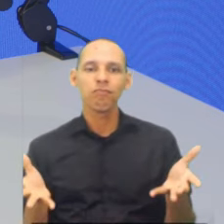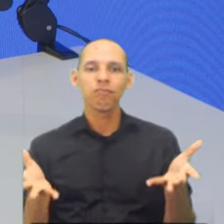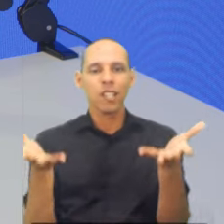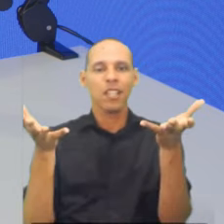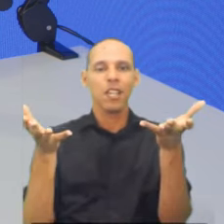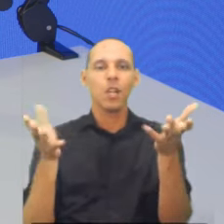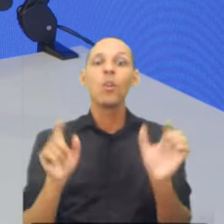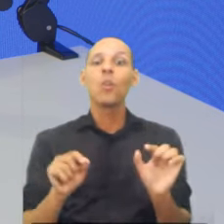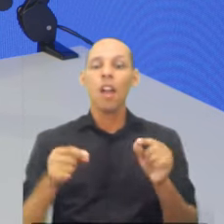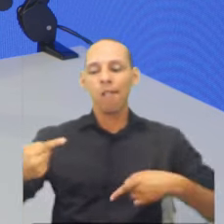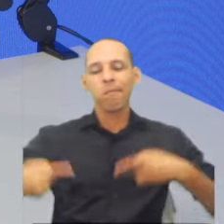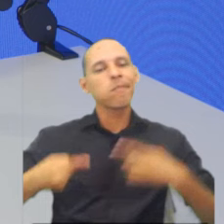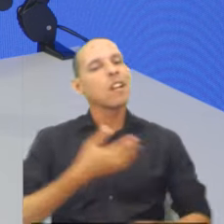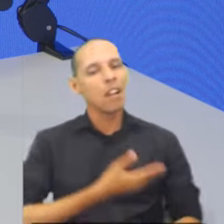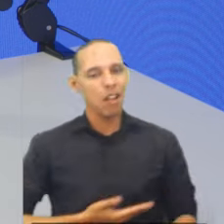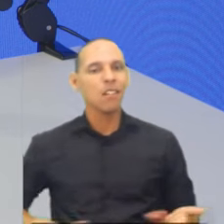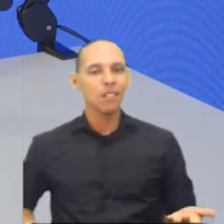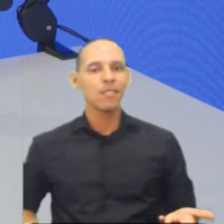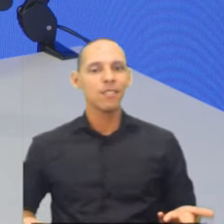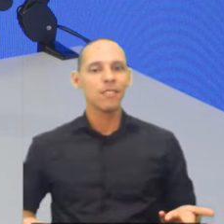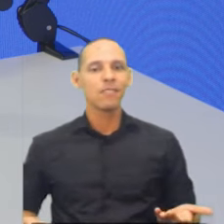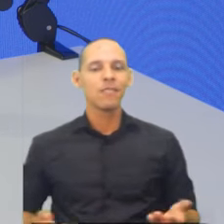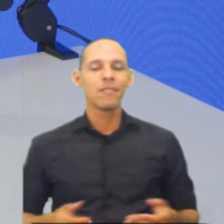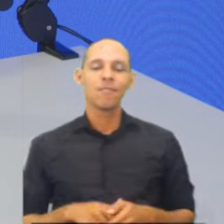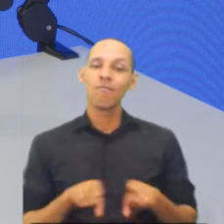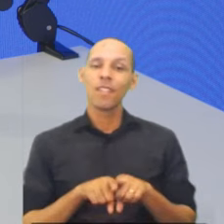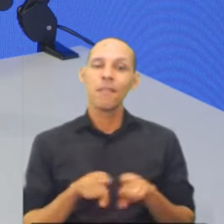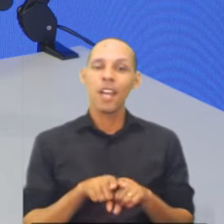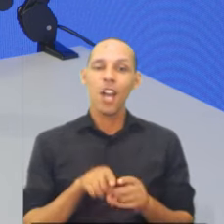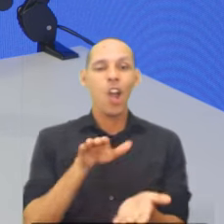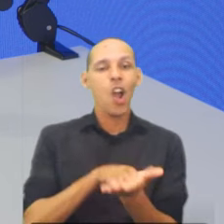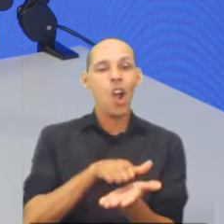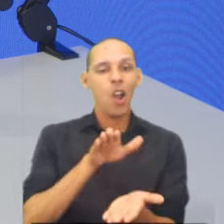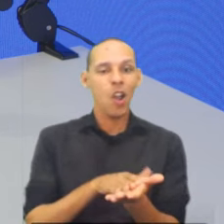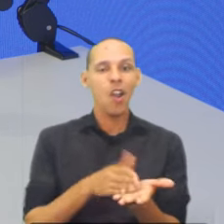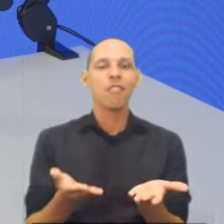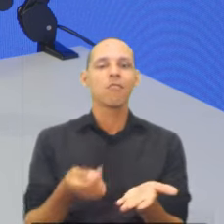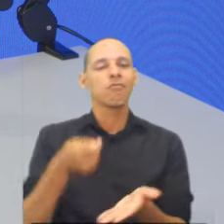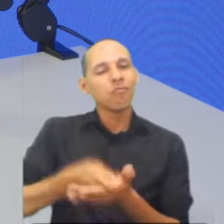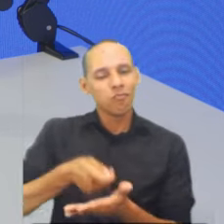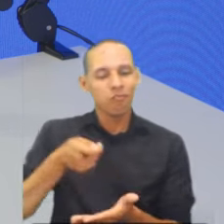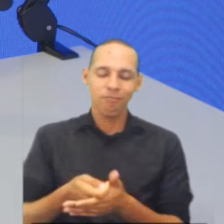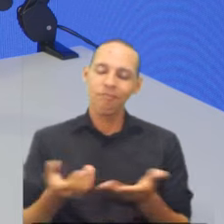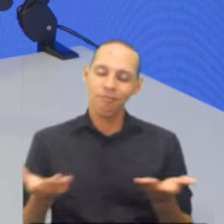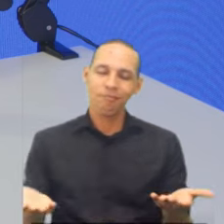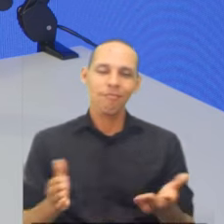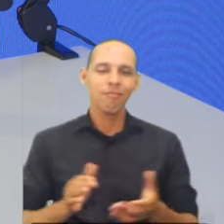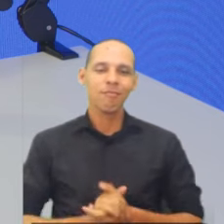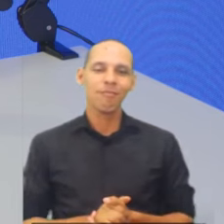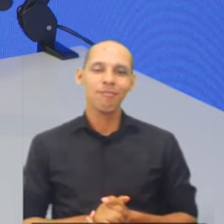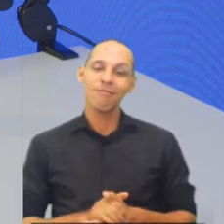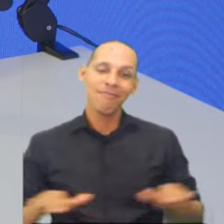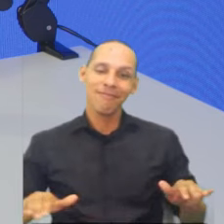impulsiona a eh as políticas públicas né Eh impulsiona essa cobrança essa exigência